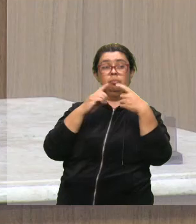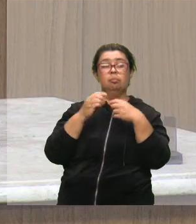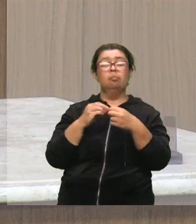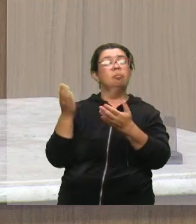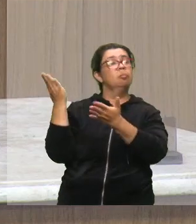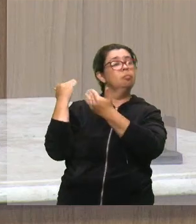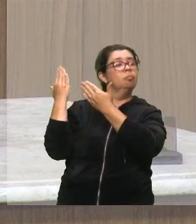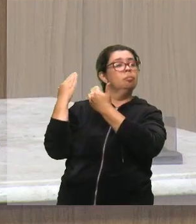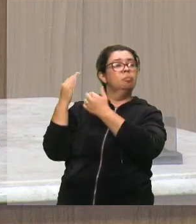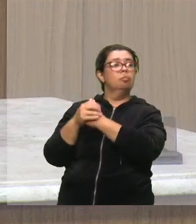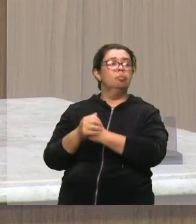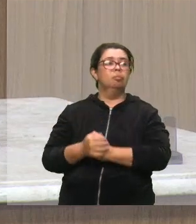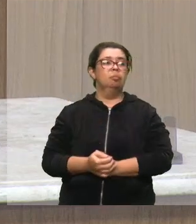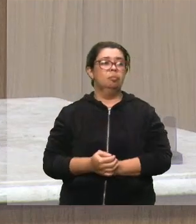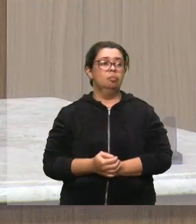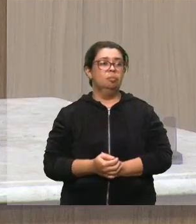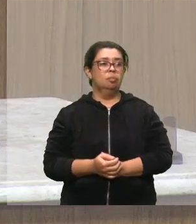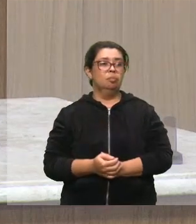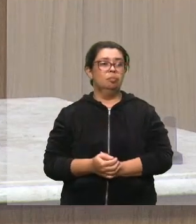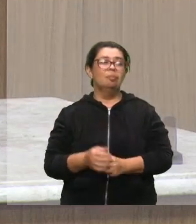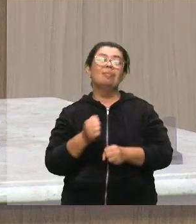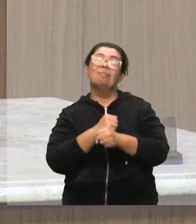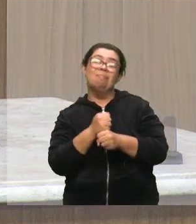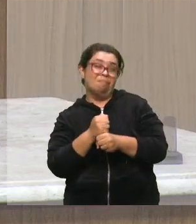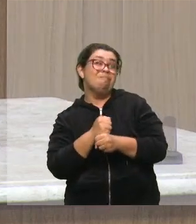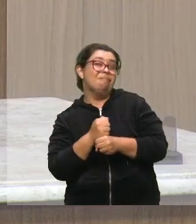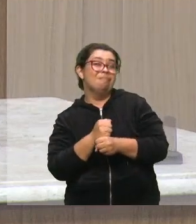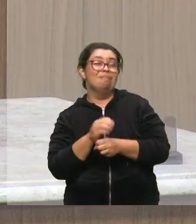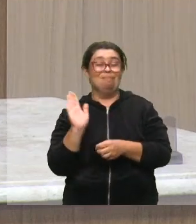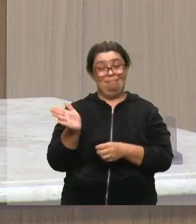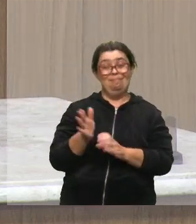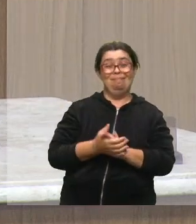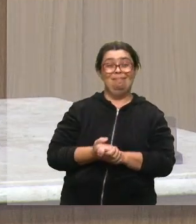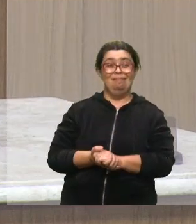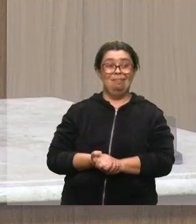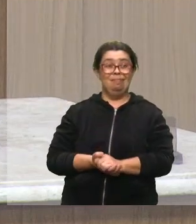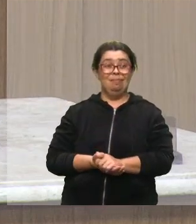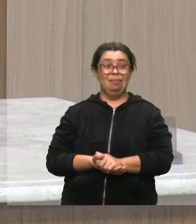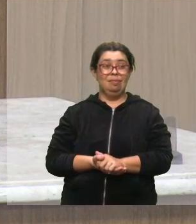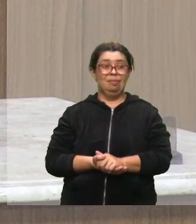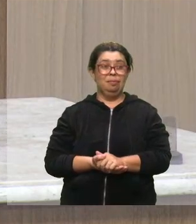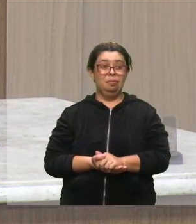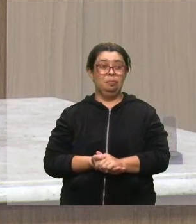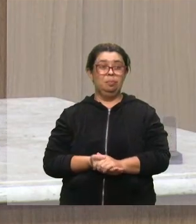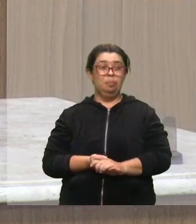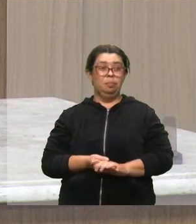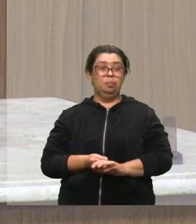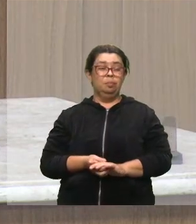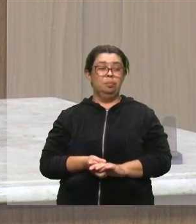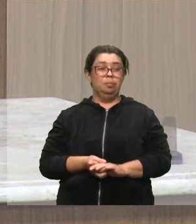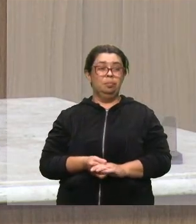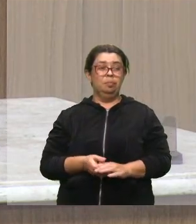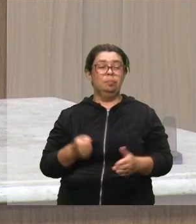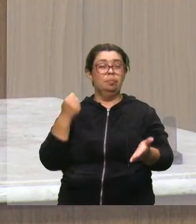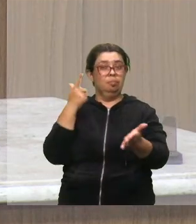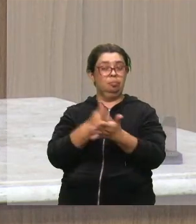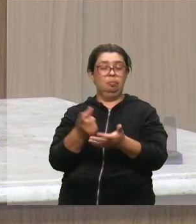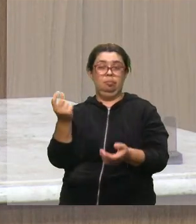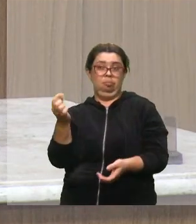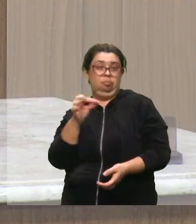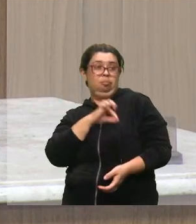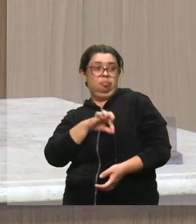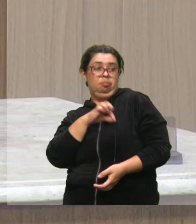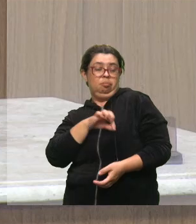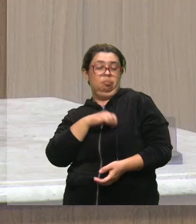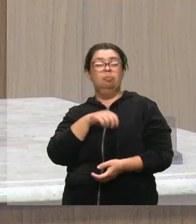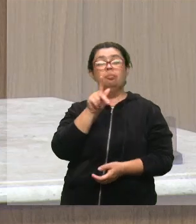meses, anos, talvez, que é o pagamento do piso do